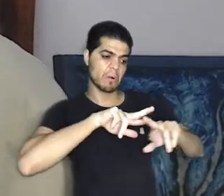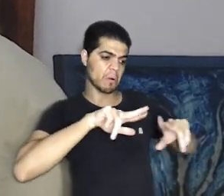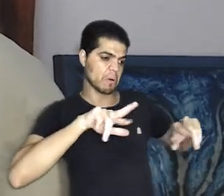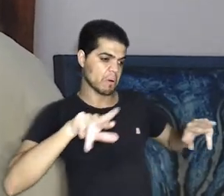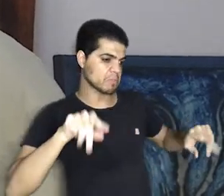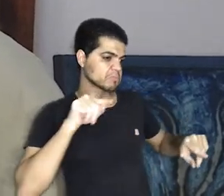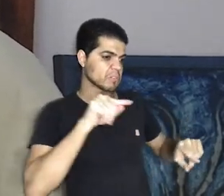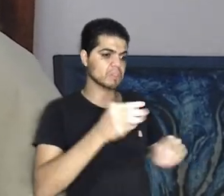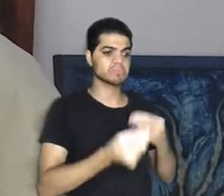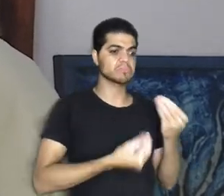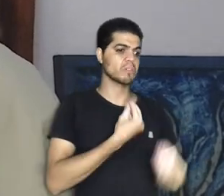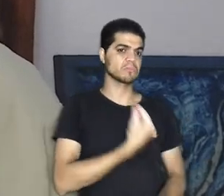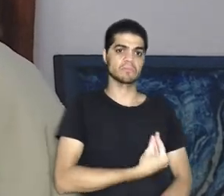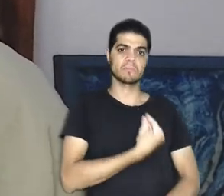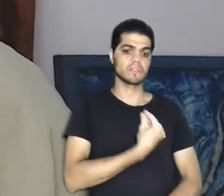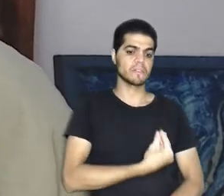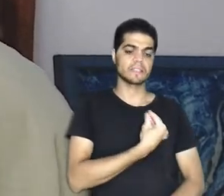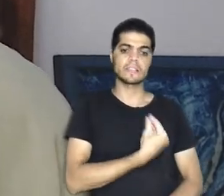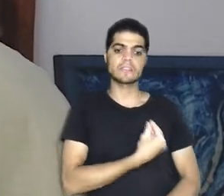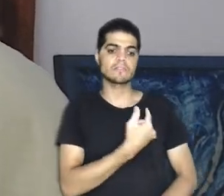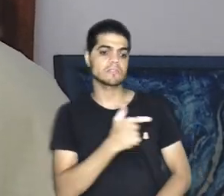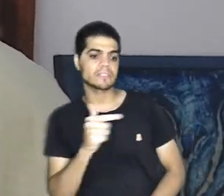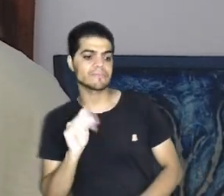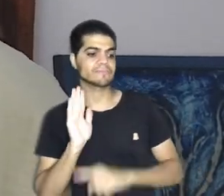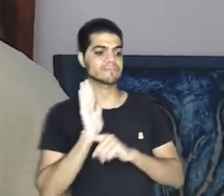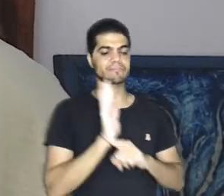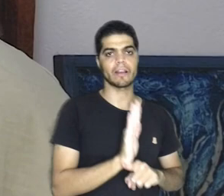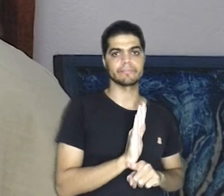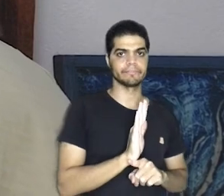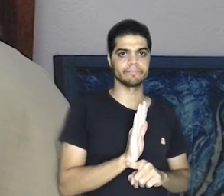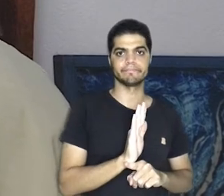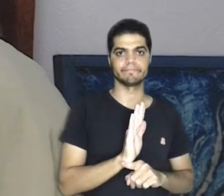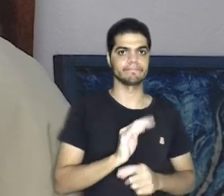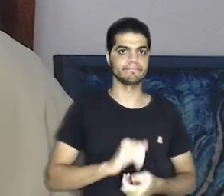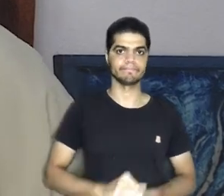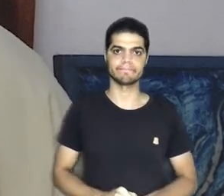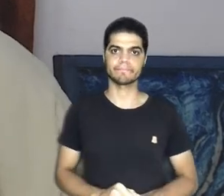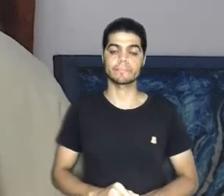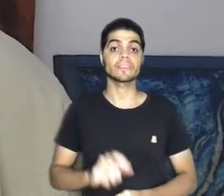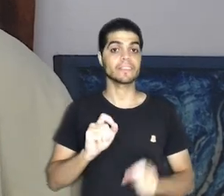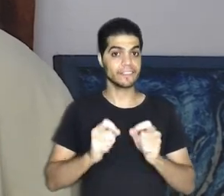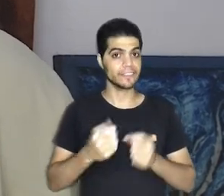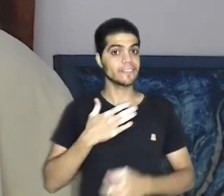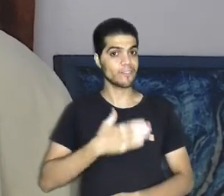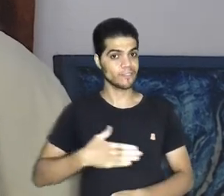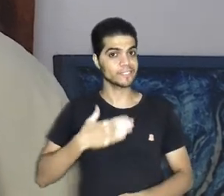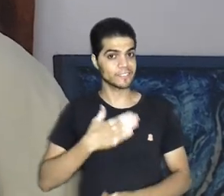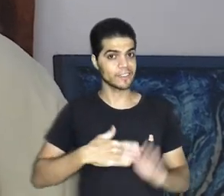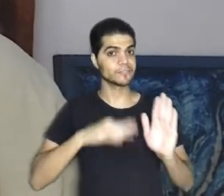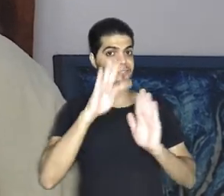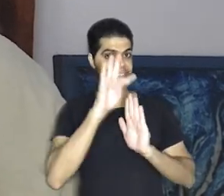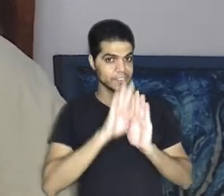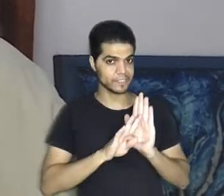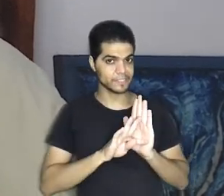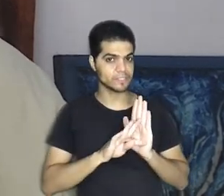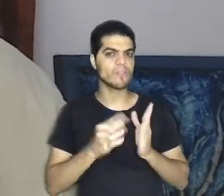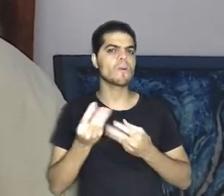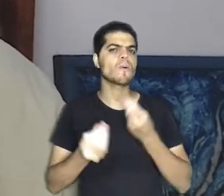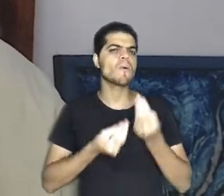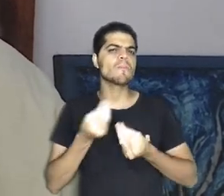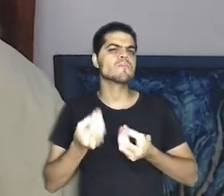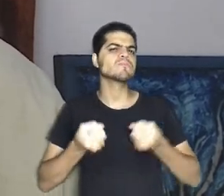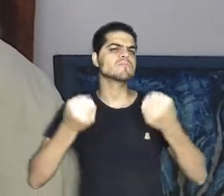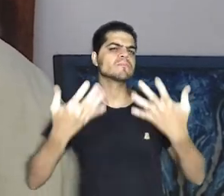desterritorializado, sem a presença e o apoio do imperador. E aí, gostaram do texto?